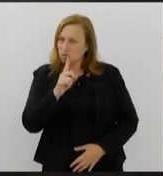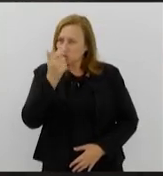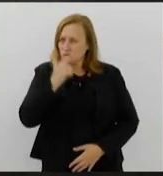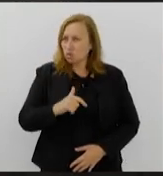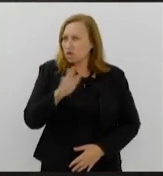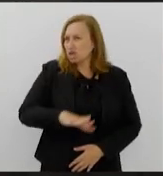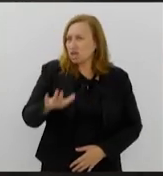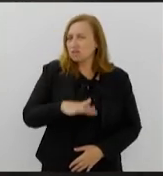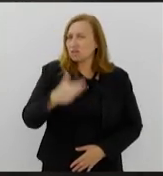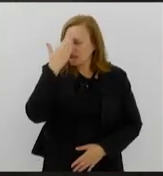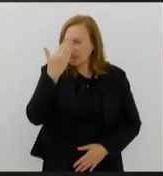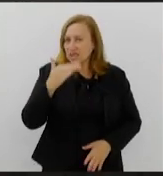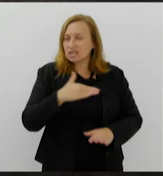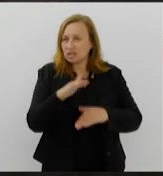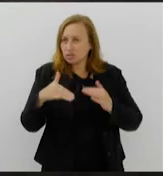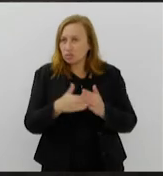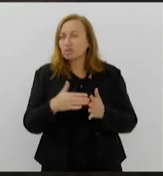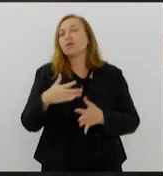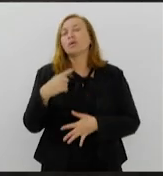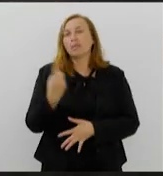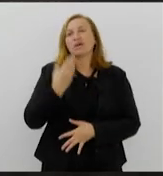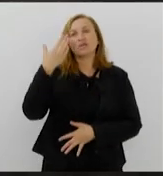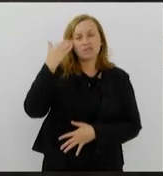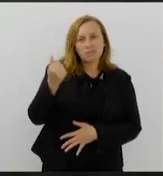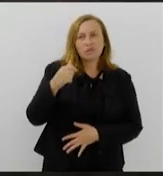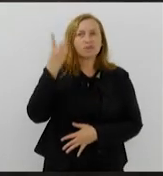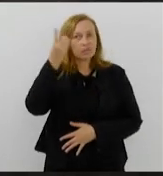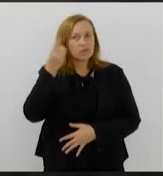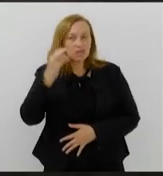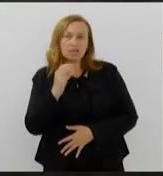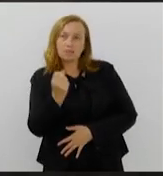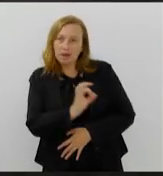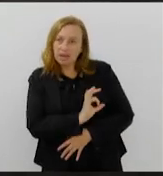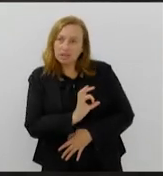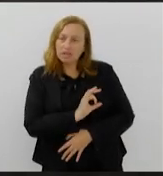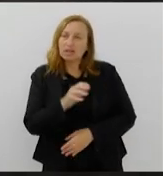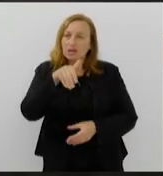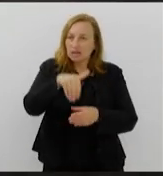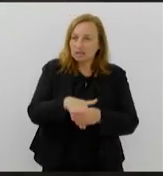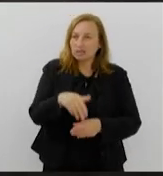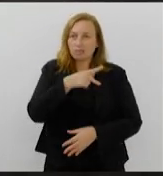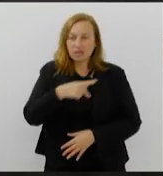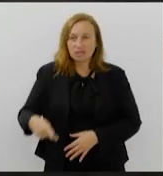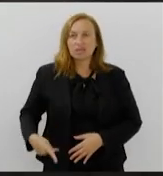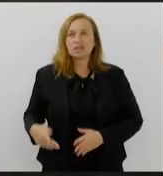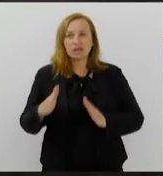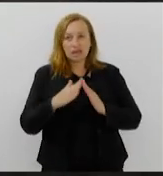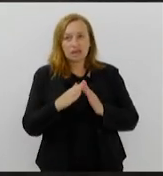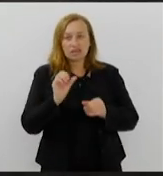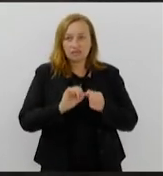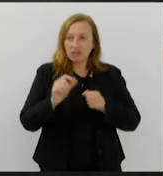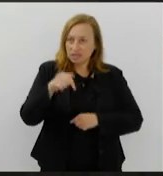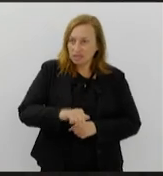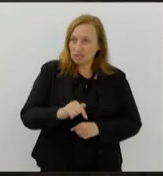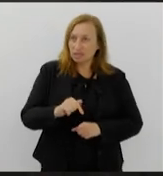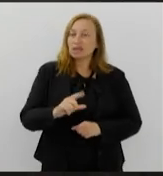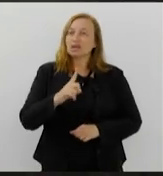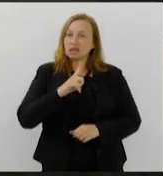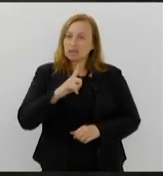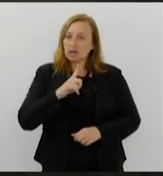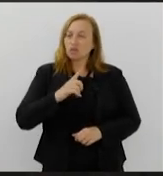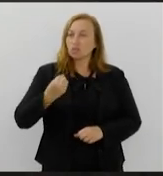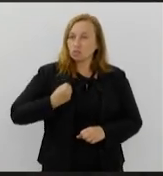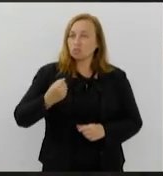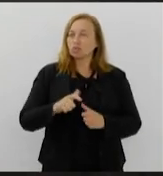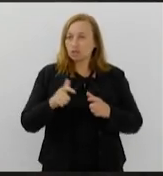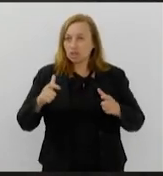todos e por onde eu passei, mas é claro que a gente sabe, deputada Marta, que a eleição de presidência da casa se faz aqui com quem tem a maioria, e